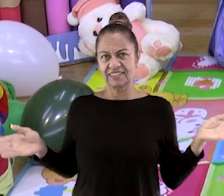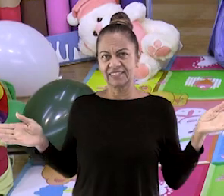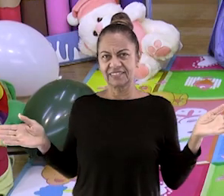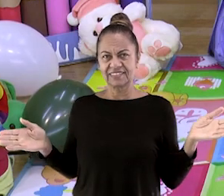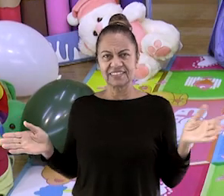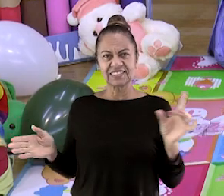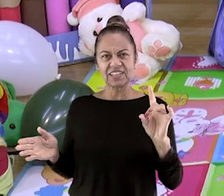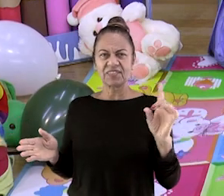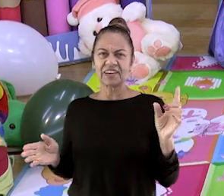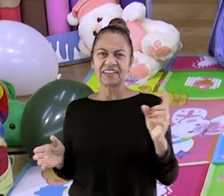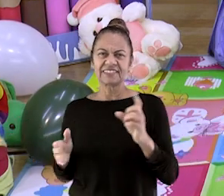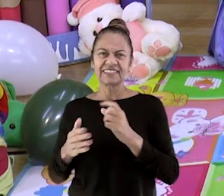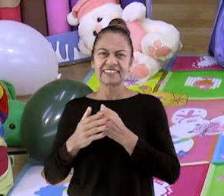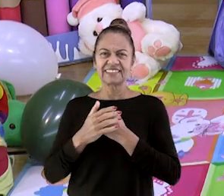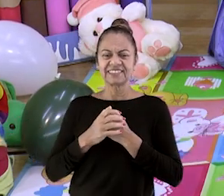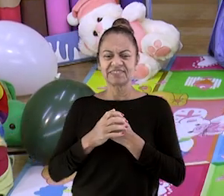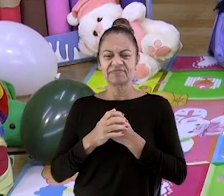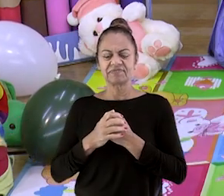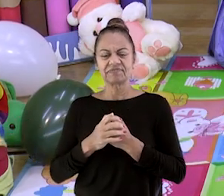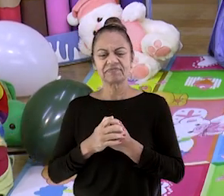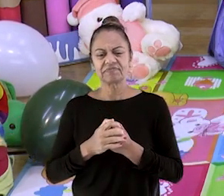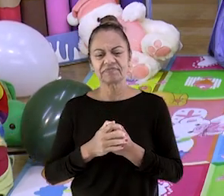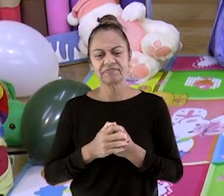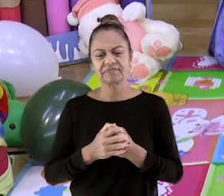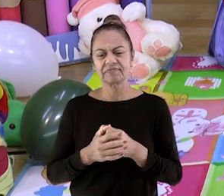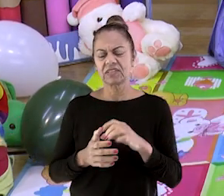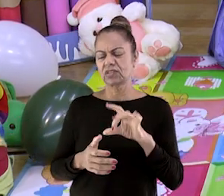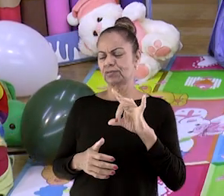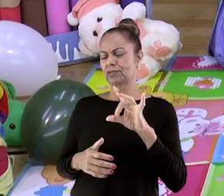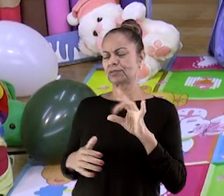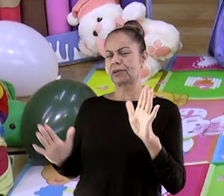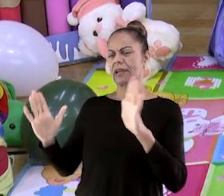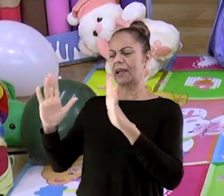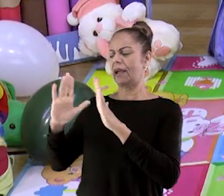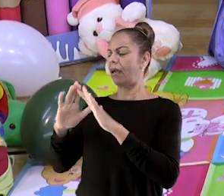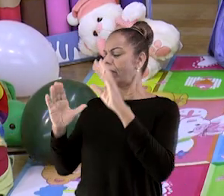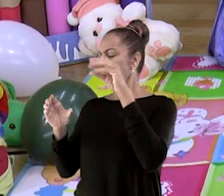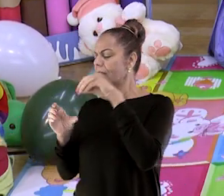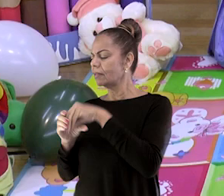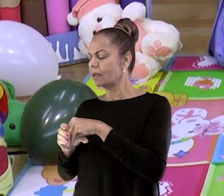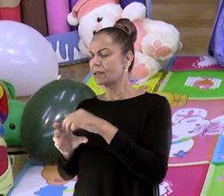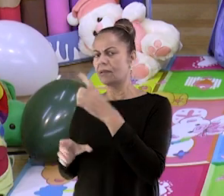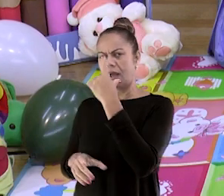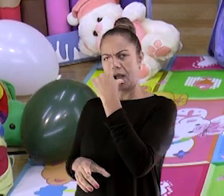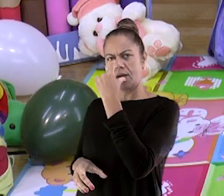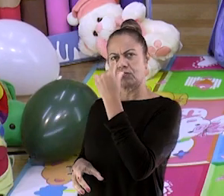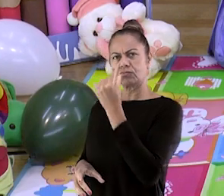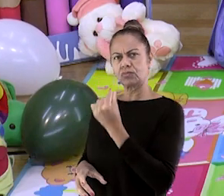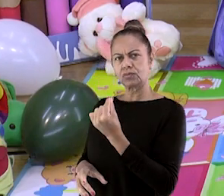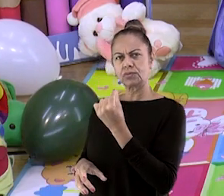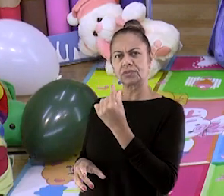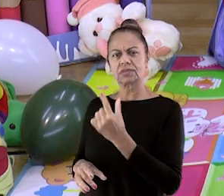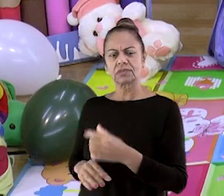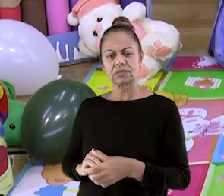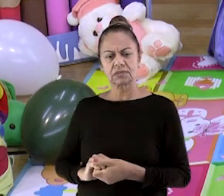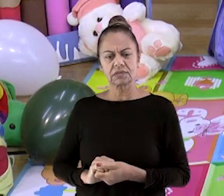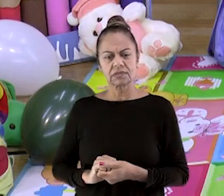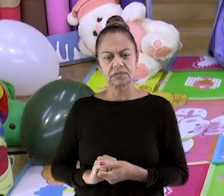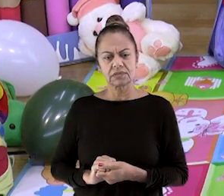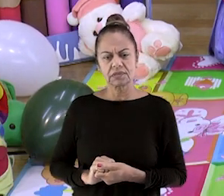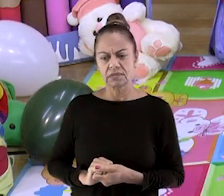abre os braços só para mim só na casa mesmo uma bruxa